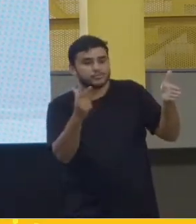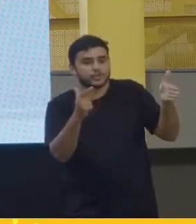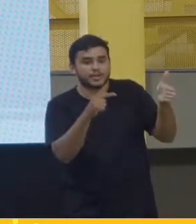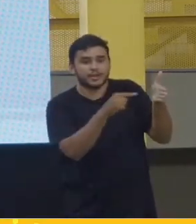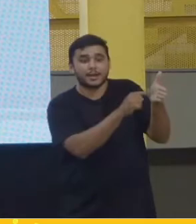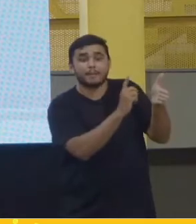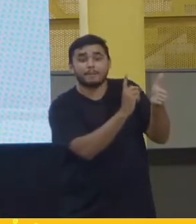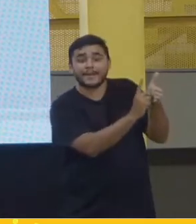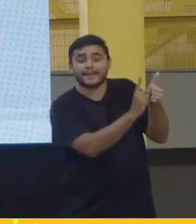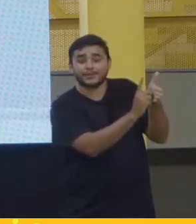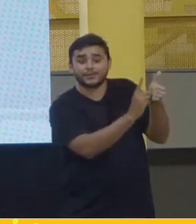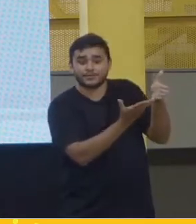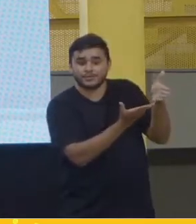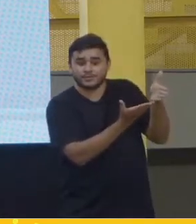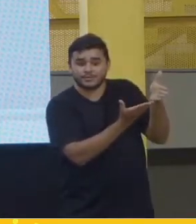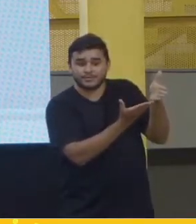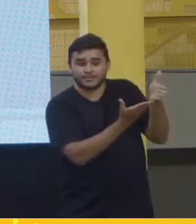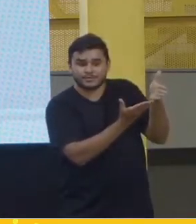Porque quem?